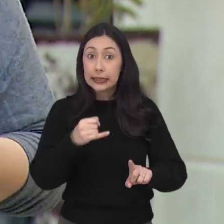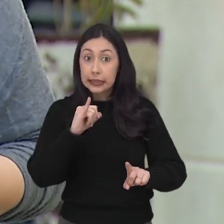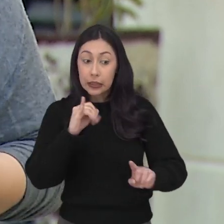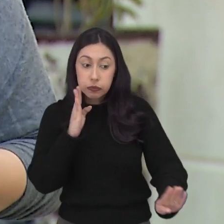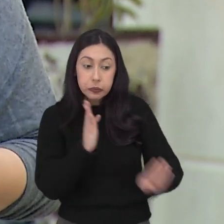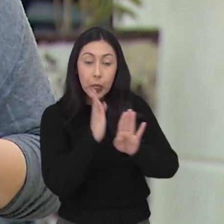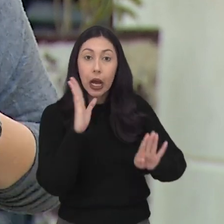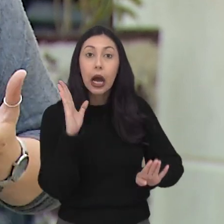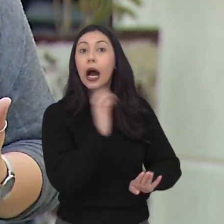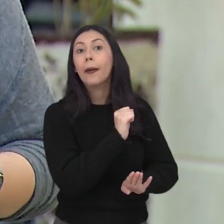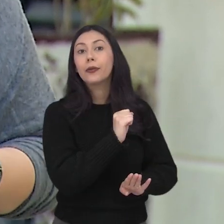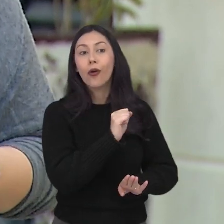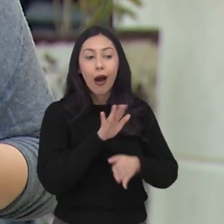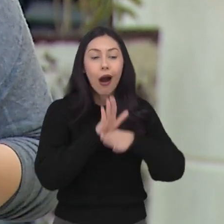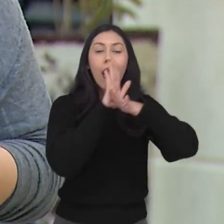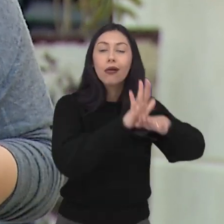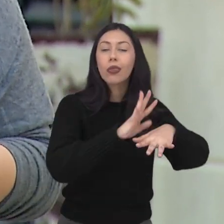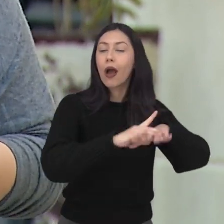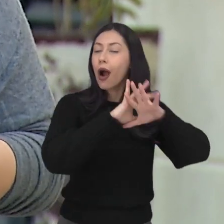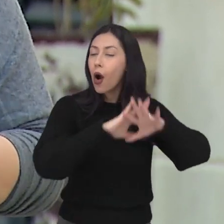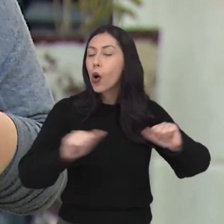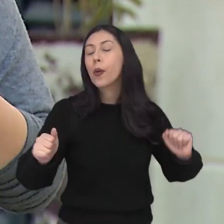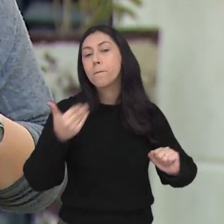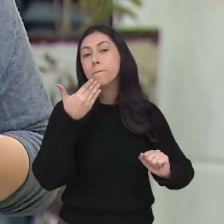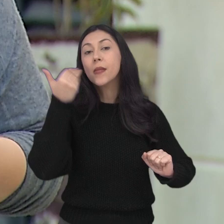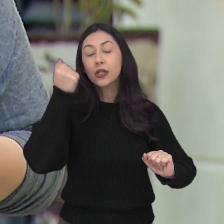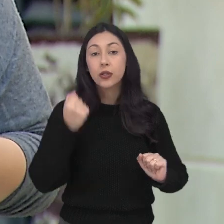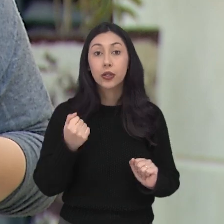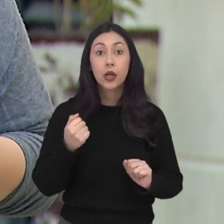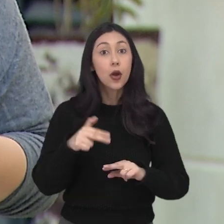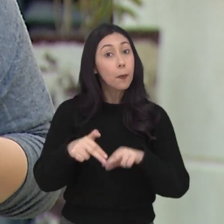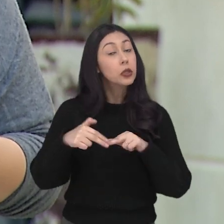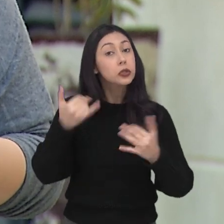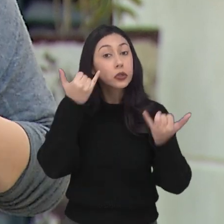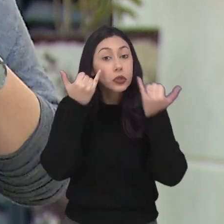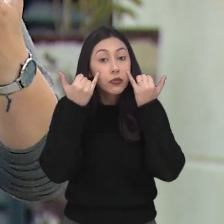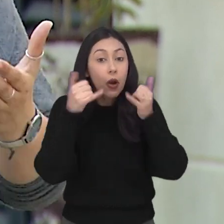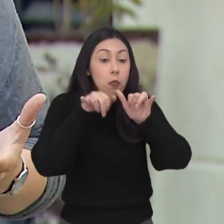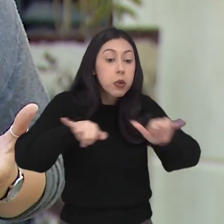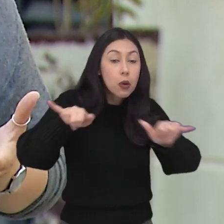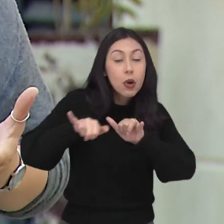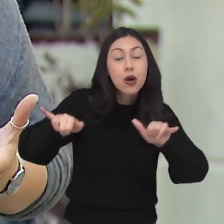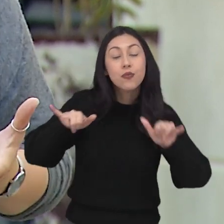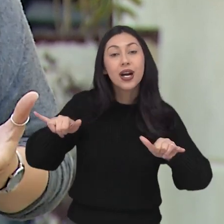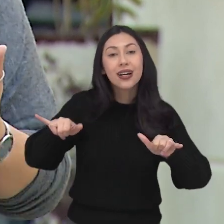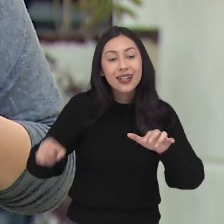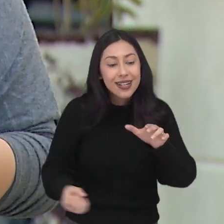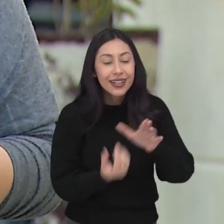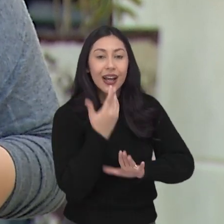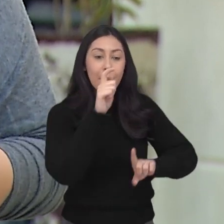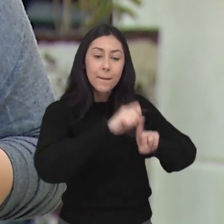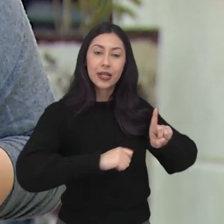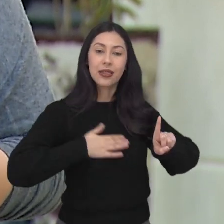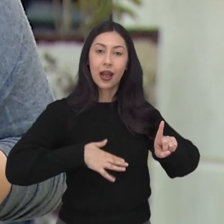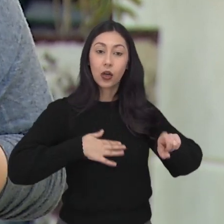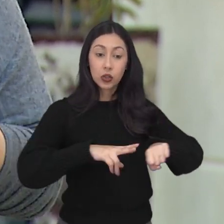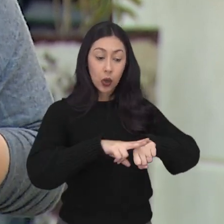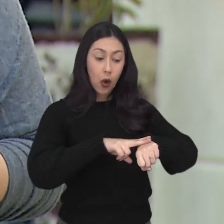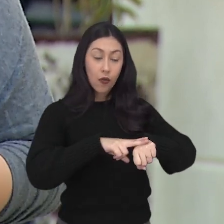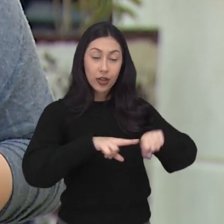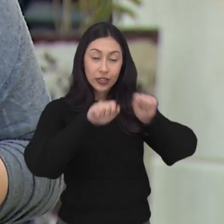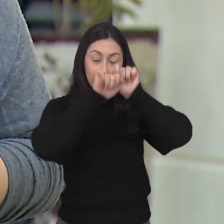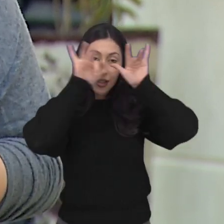é fundamental para aumentar as chances de cura. E para que essas informações cheguem no maior número de pessoas, foi criada a